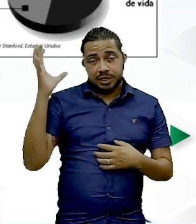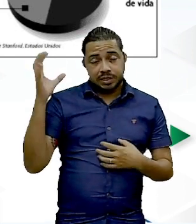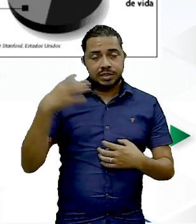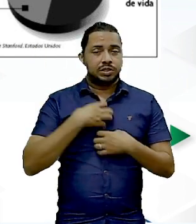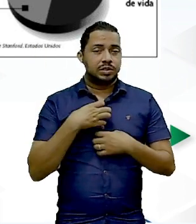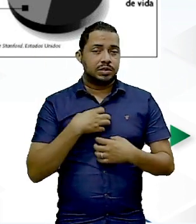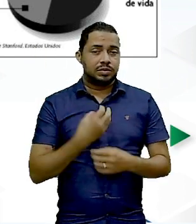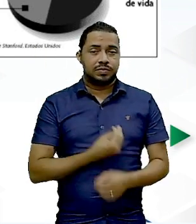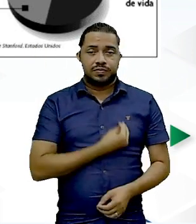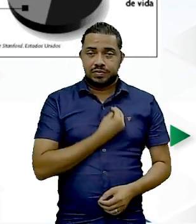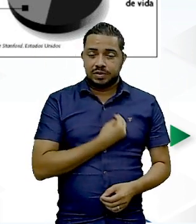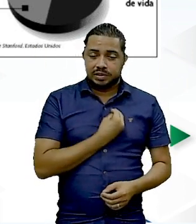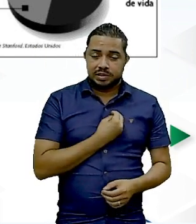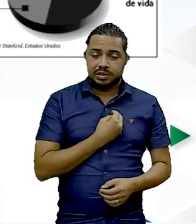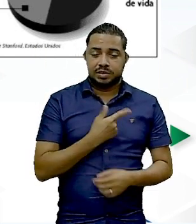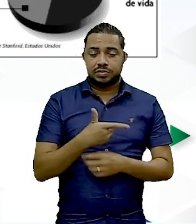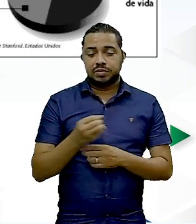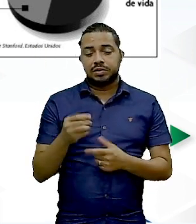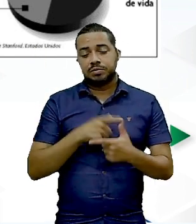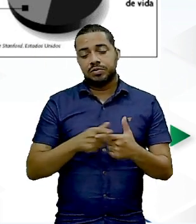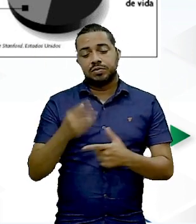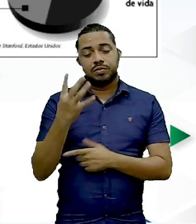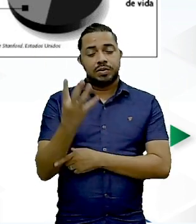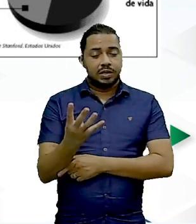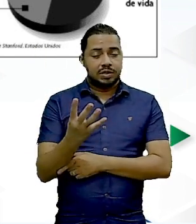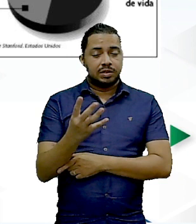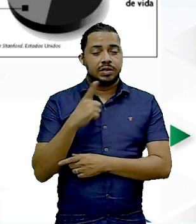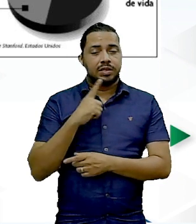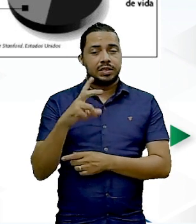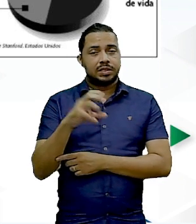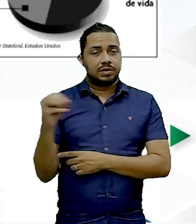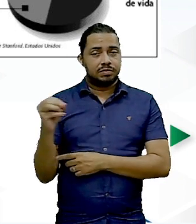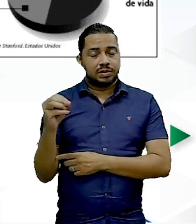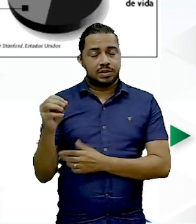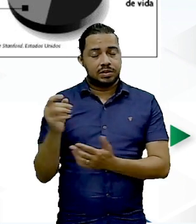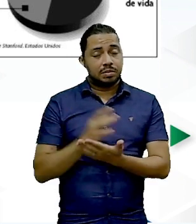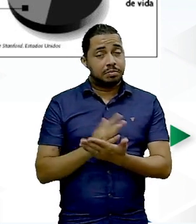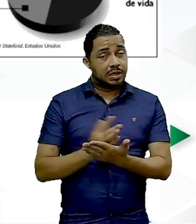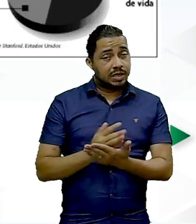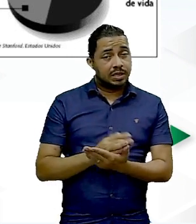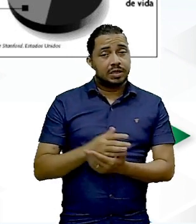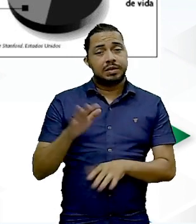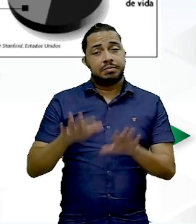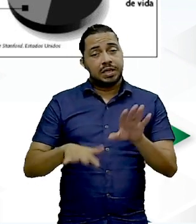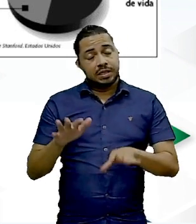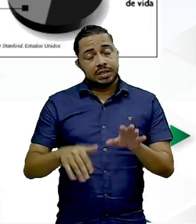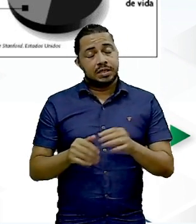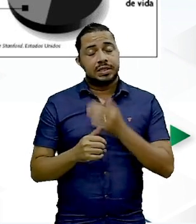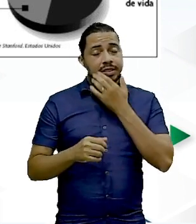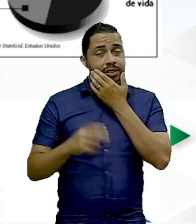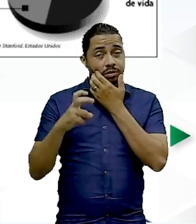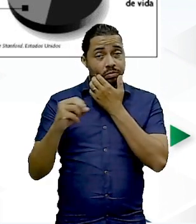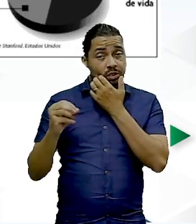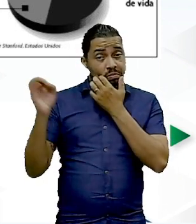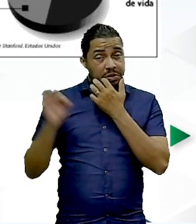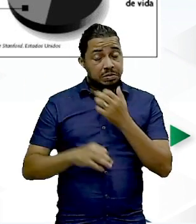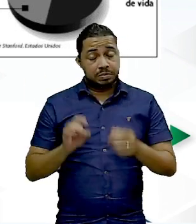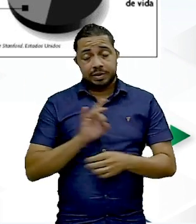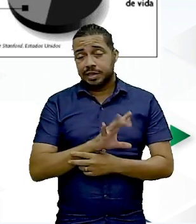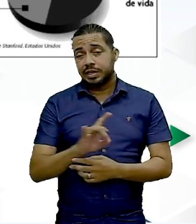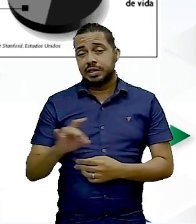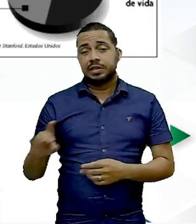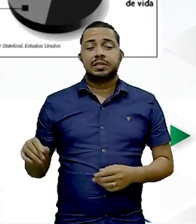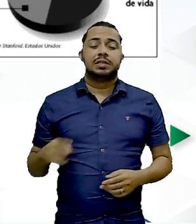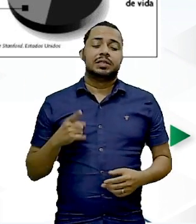dividido por 4, eu tenho 50. Então a média é de 50 pessoas para cada um